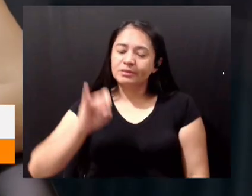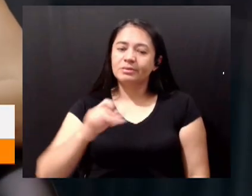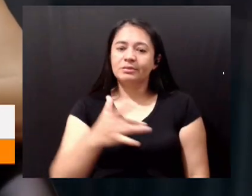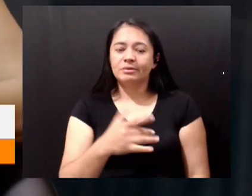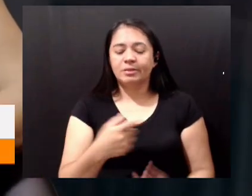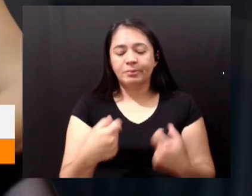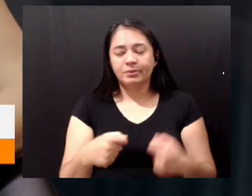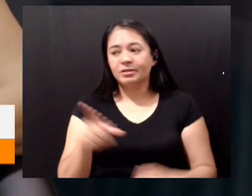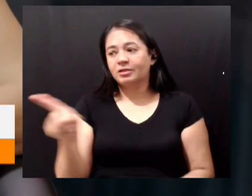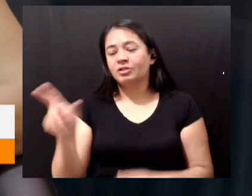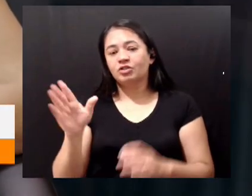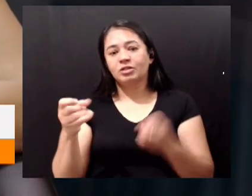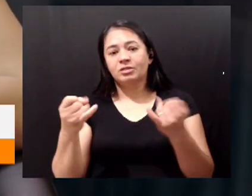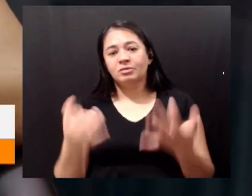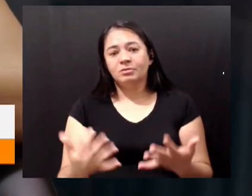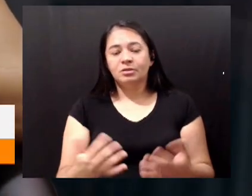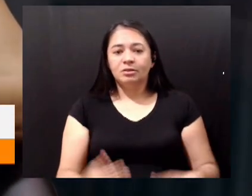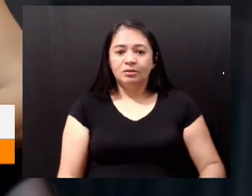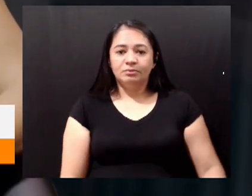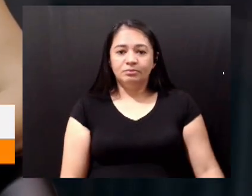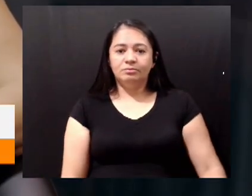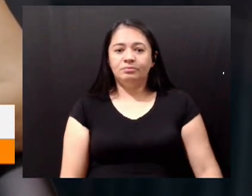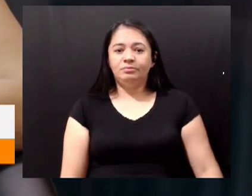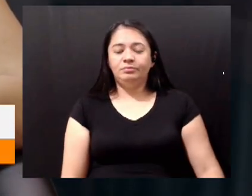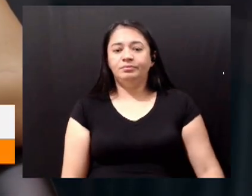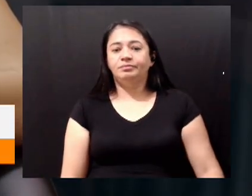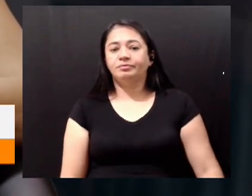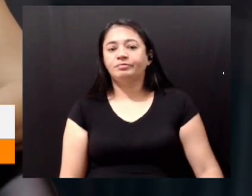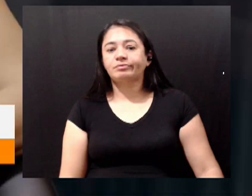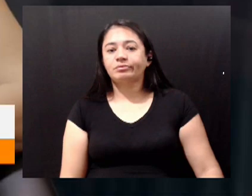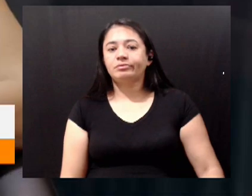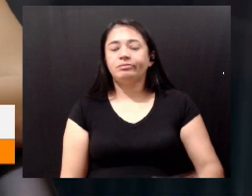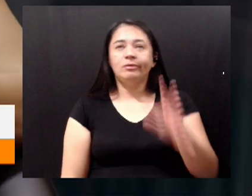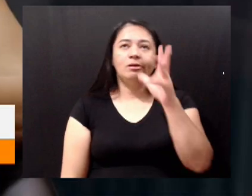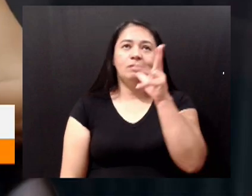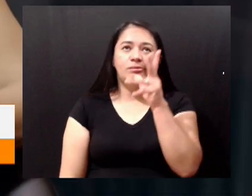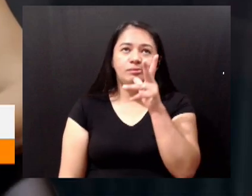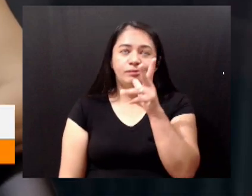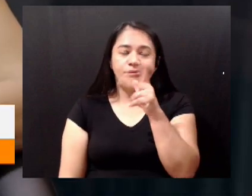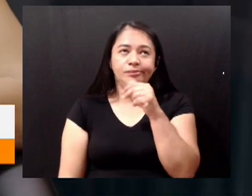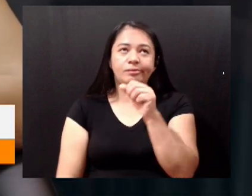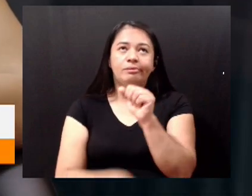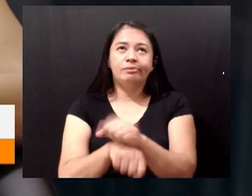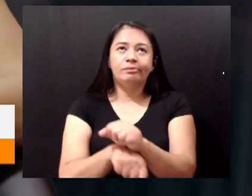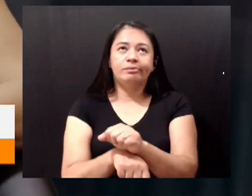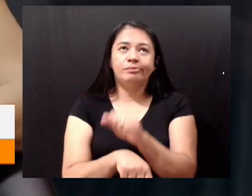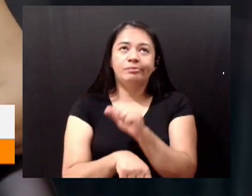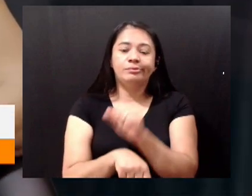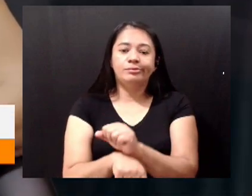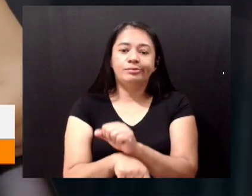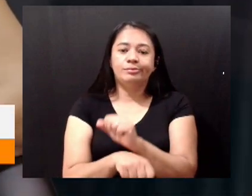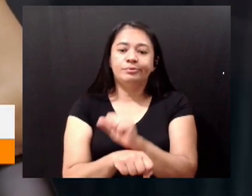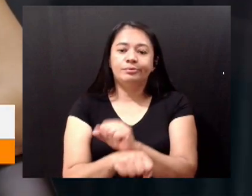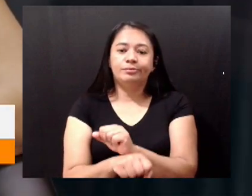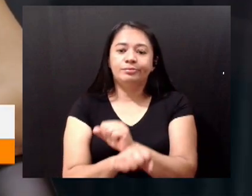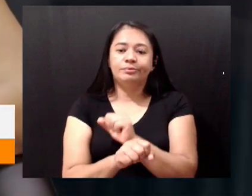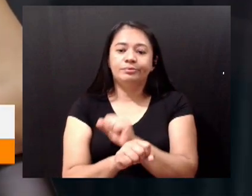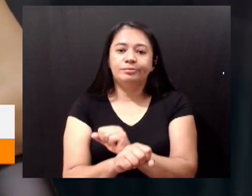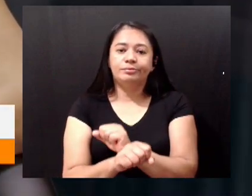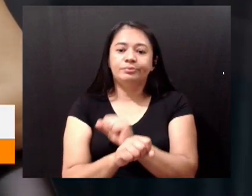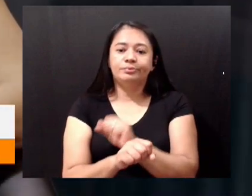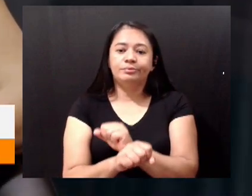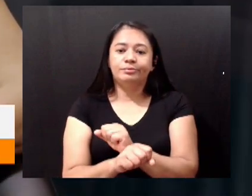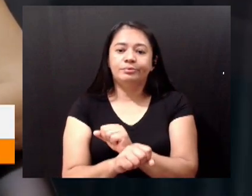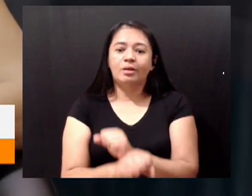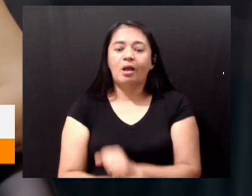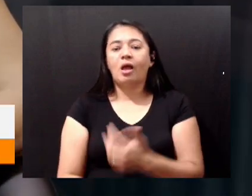às vezes ele vai procurar, ele fica muito tempo na espera, no pronto-socorro, né, às vezes não tem médico,